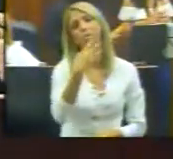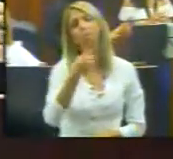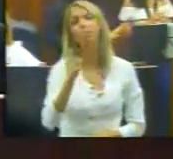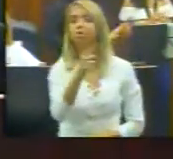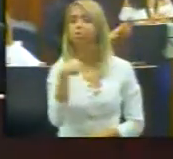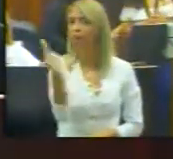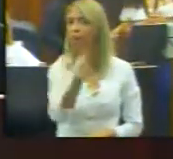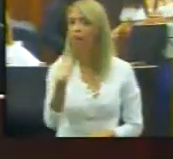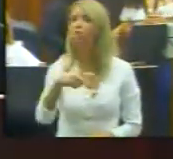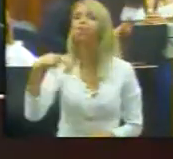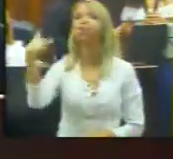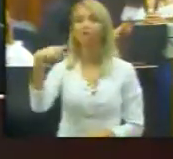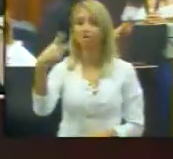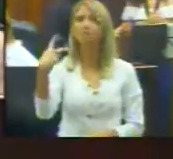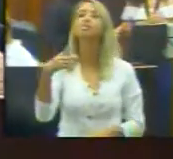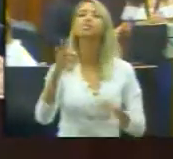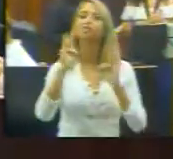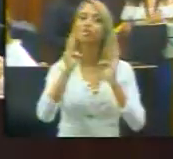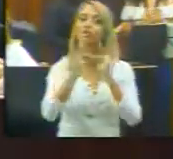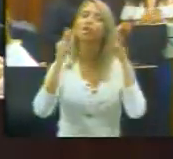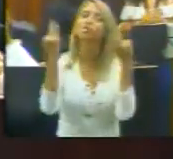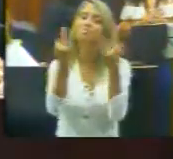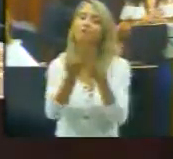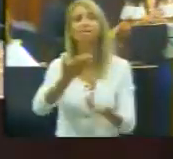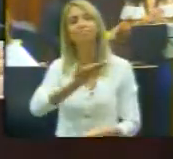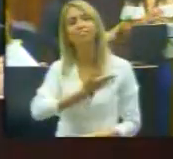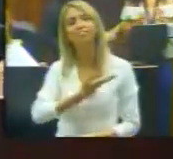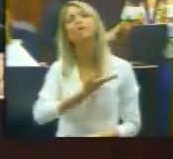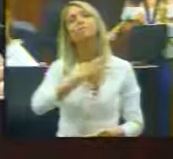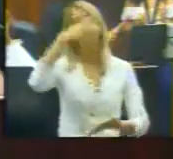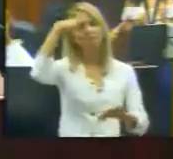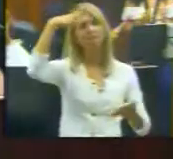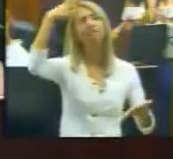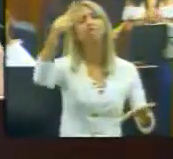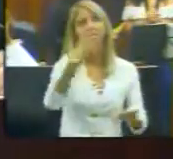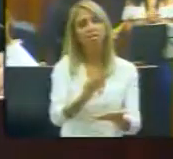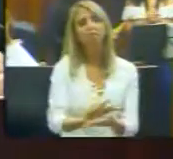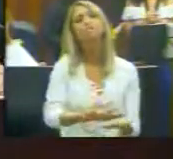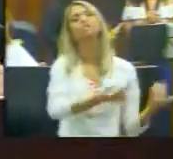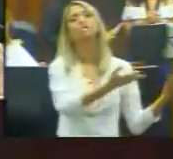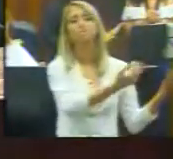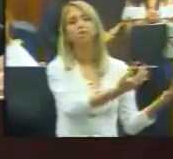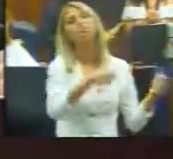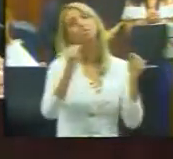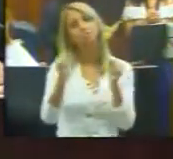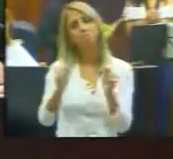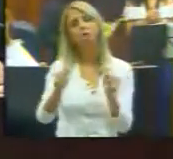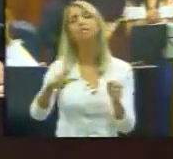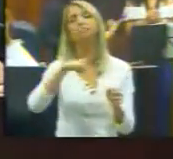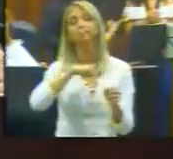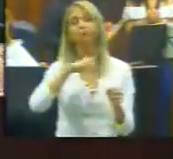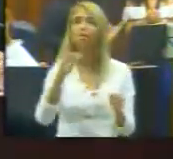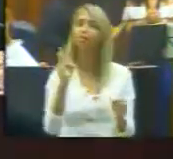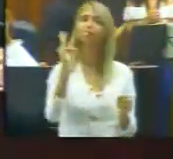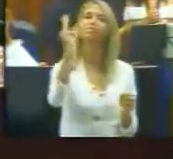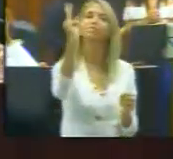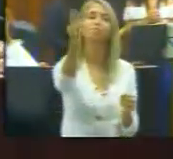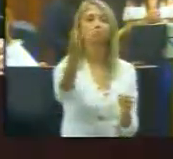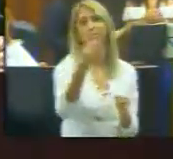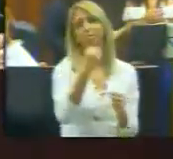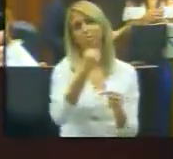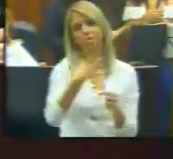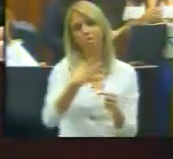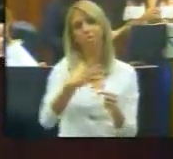vereadores, mas os familiares e amigos que estão aqui, acreditam que vocês possam se tornar, no futuro, se não um